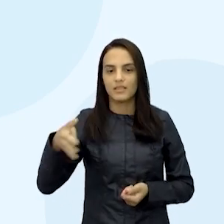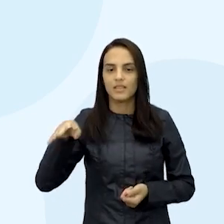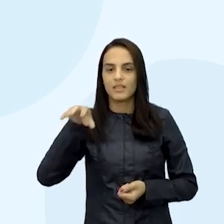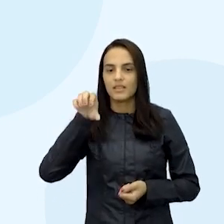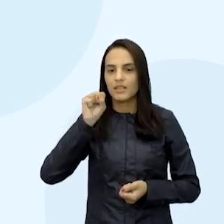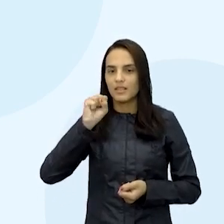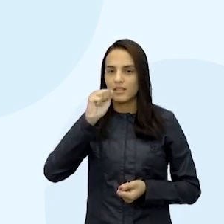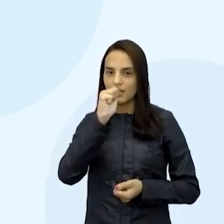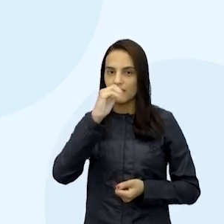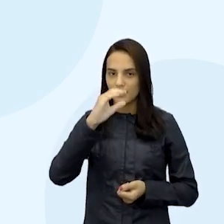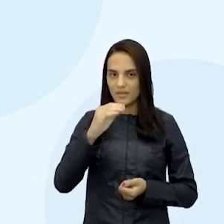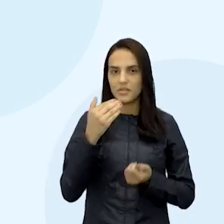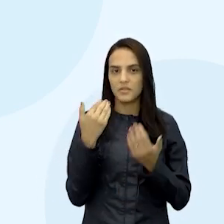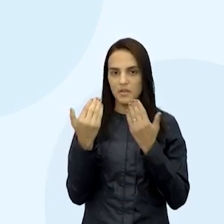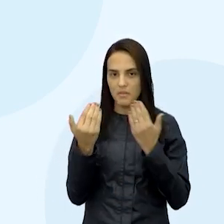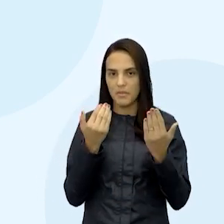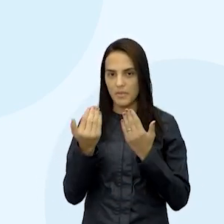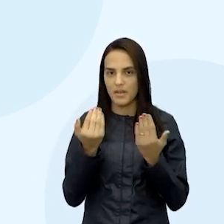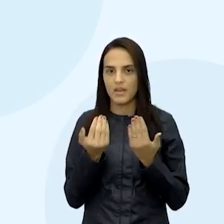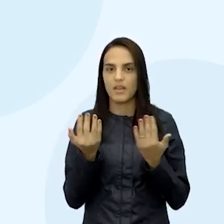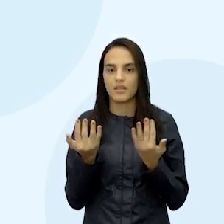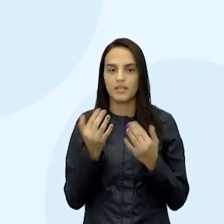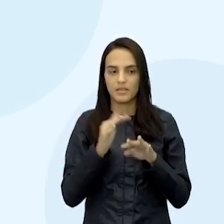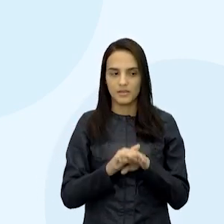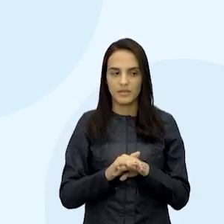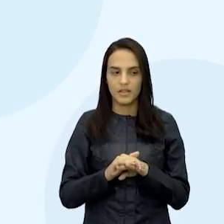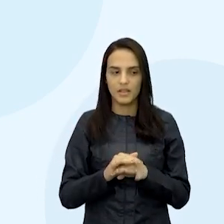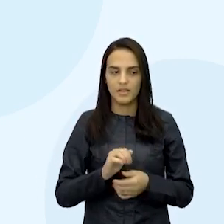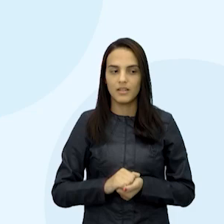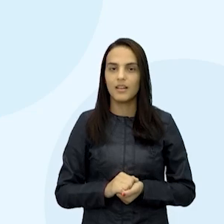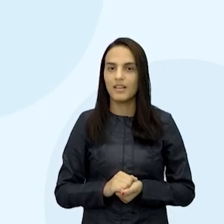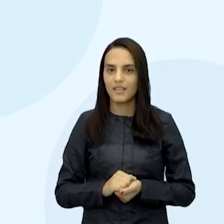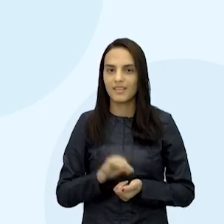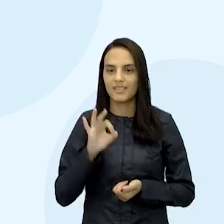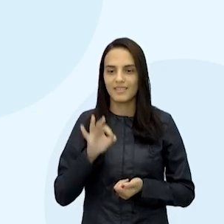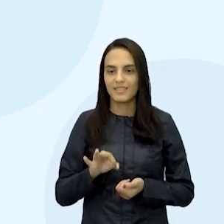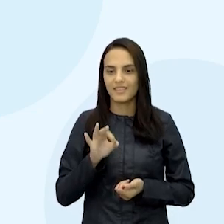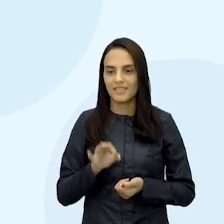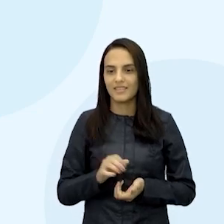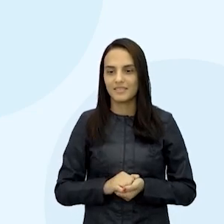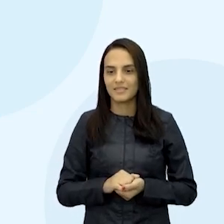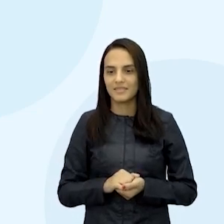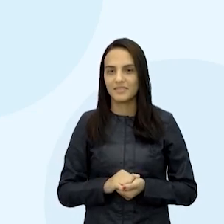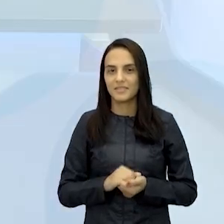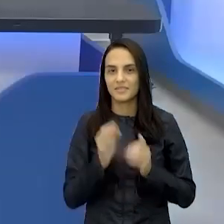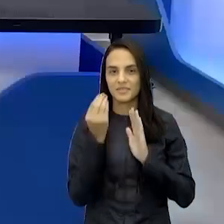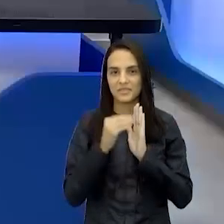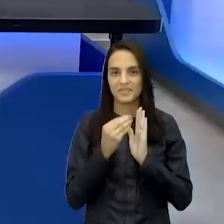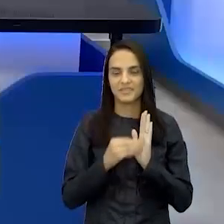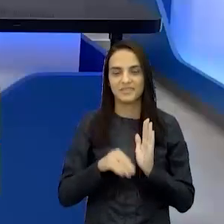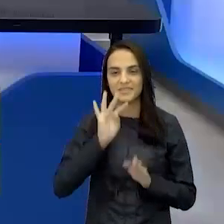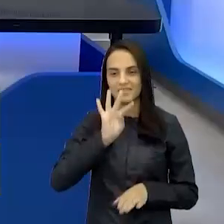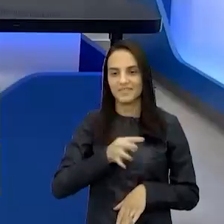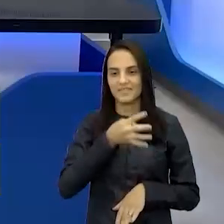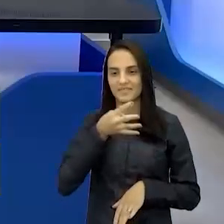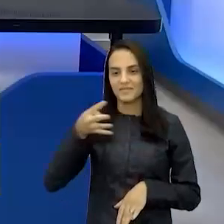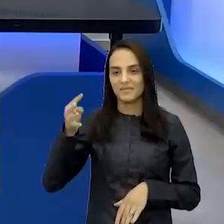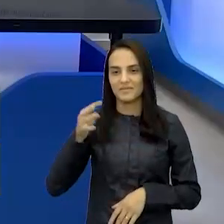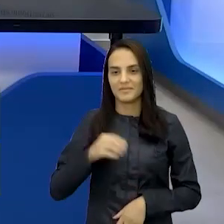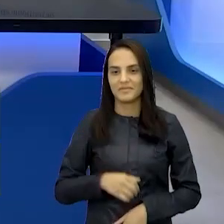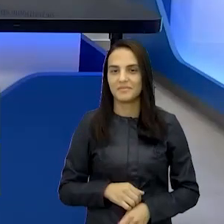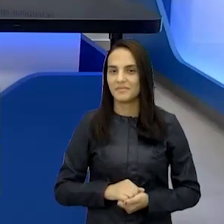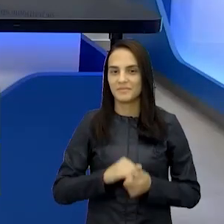vai comparar a parte de matemática. Função exponencial. Nós vamos planilhar, nós vamos colocar numa planilha e nós vamos